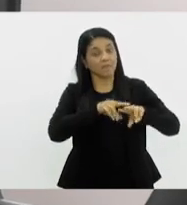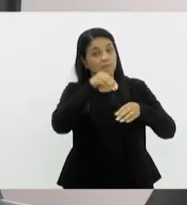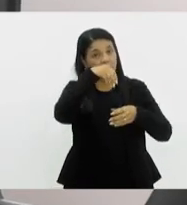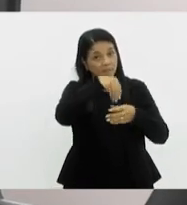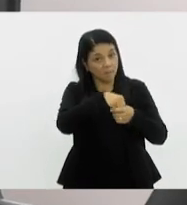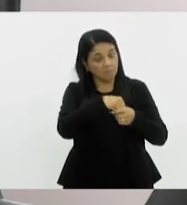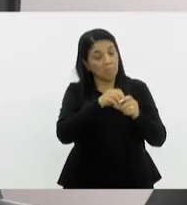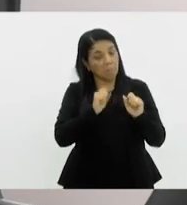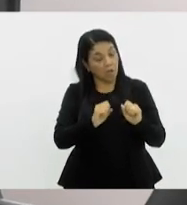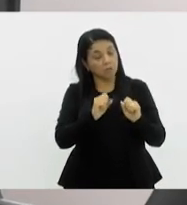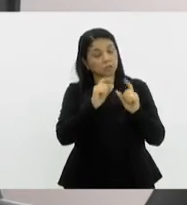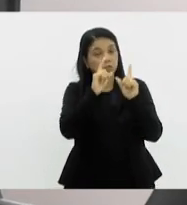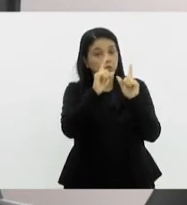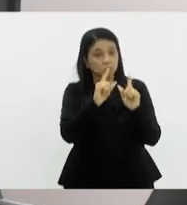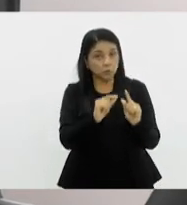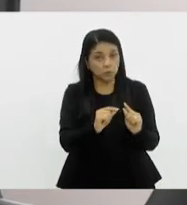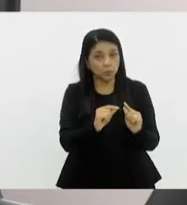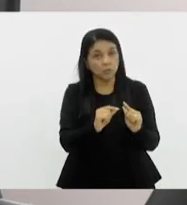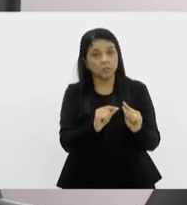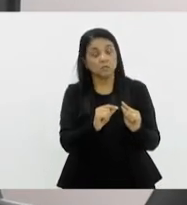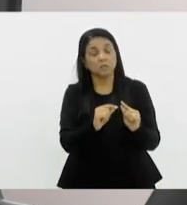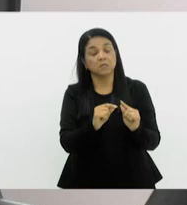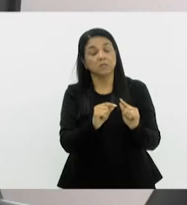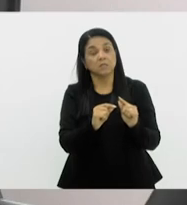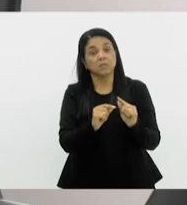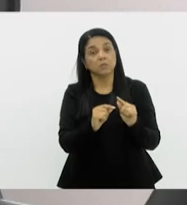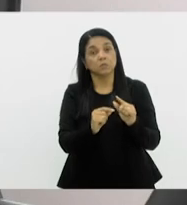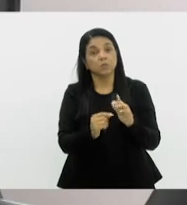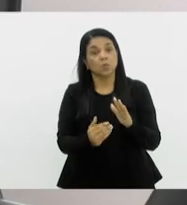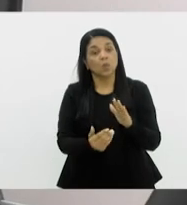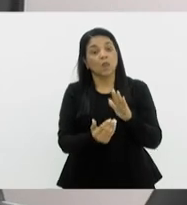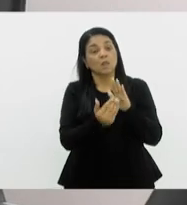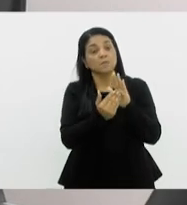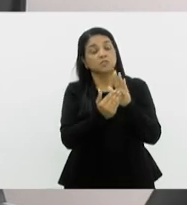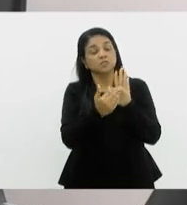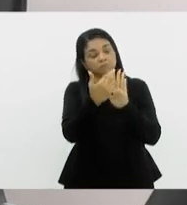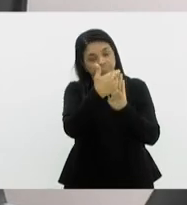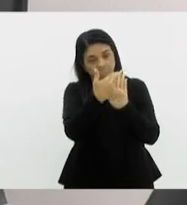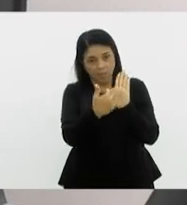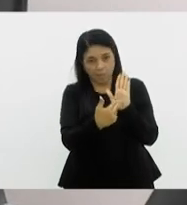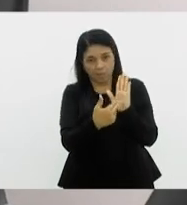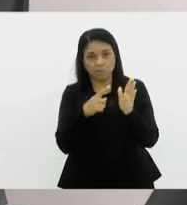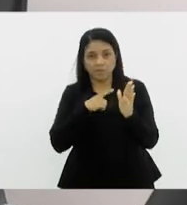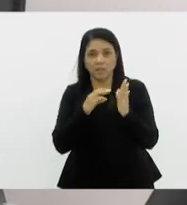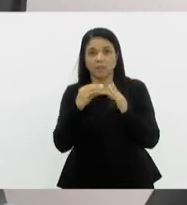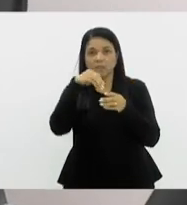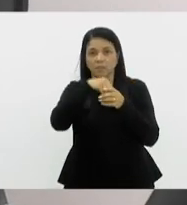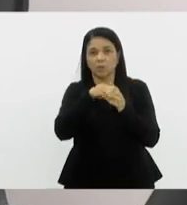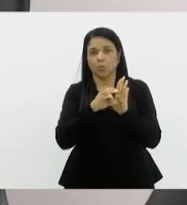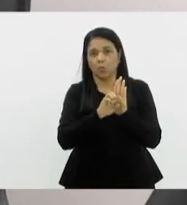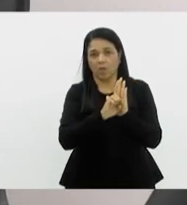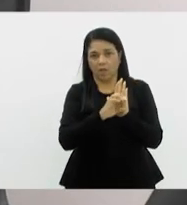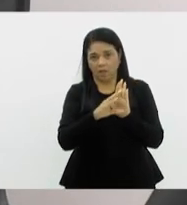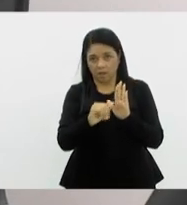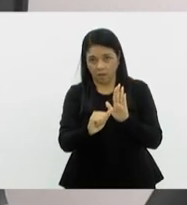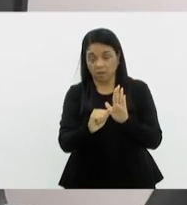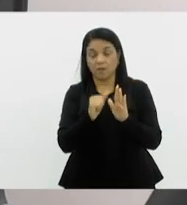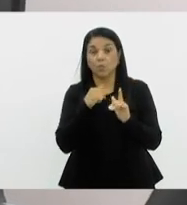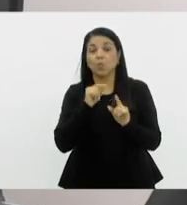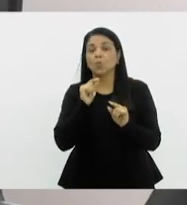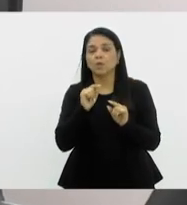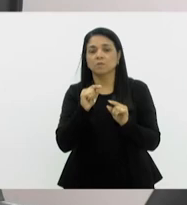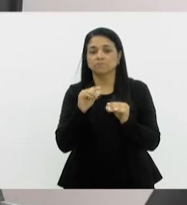progressão naquele limite tais definidos pelo próprio ECA. E o que está se pretendendo é só dar